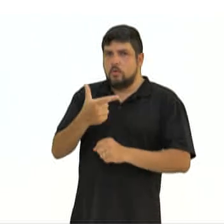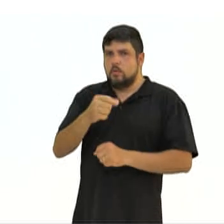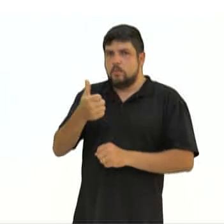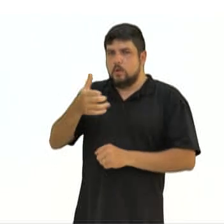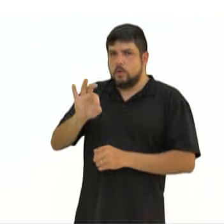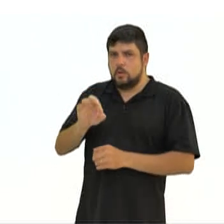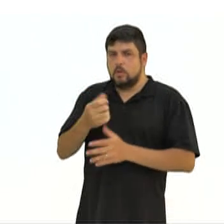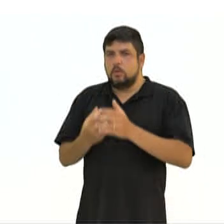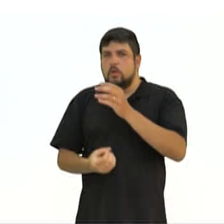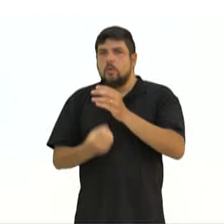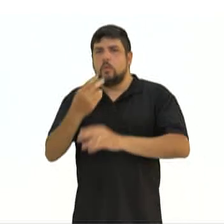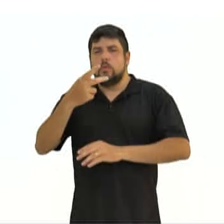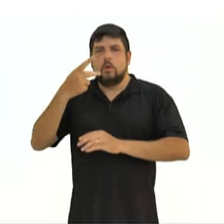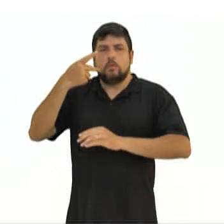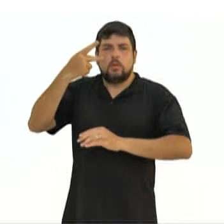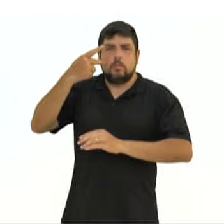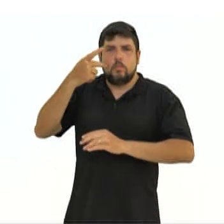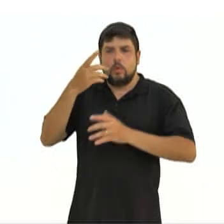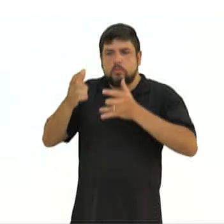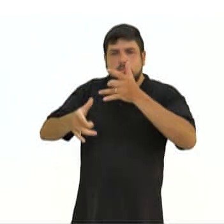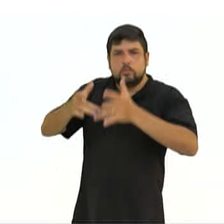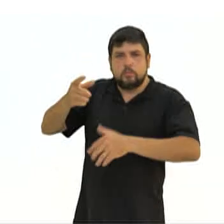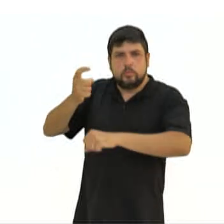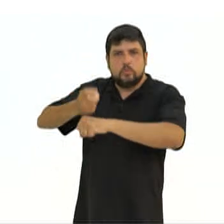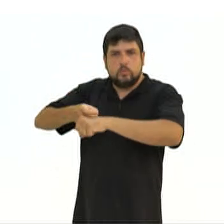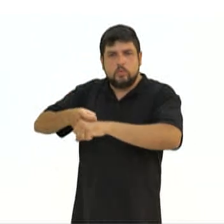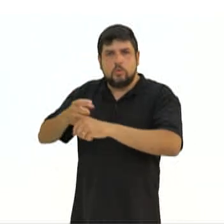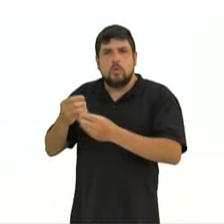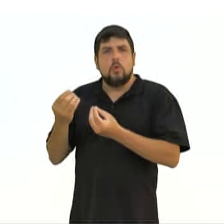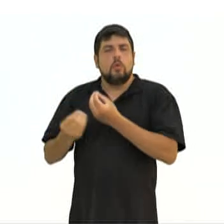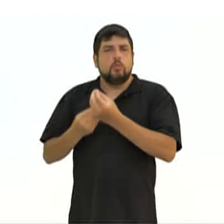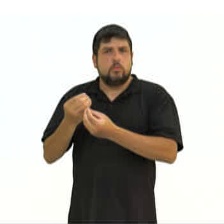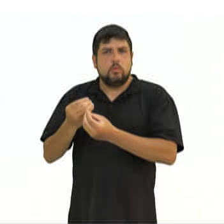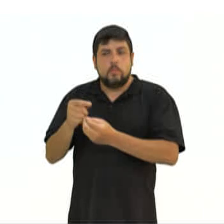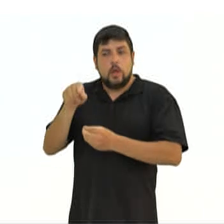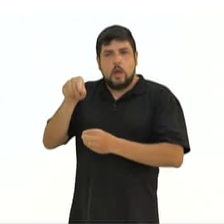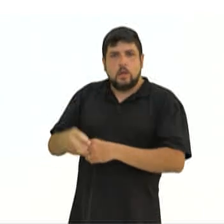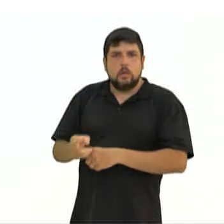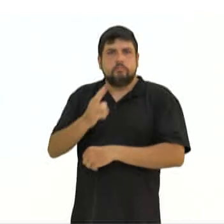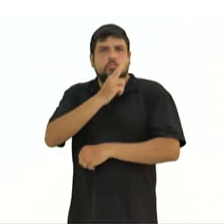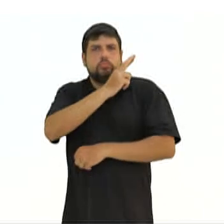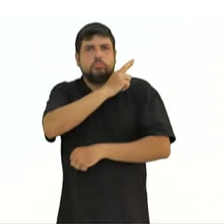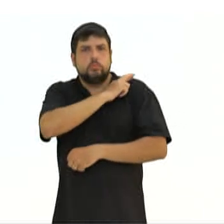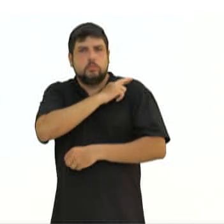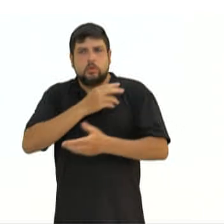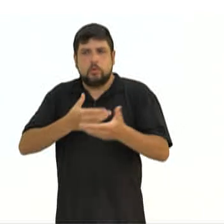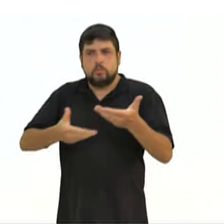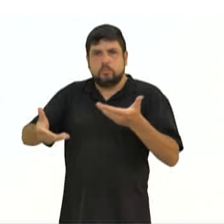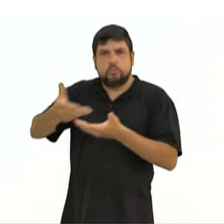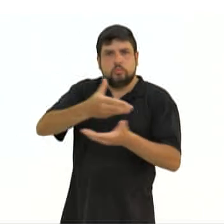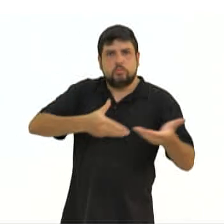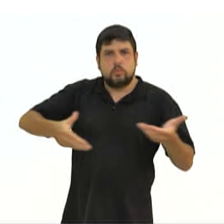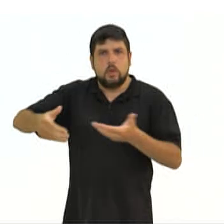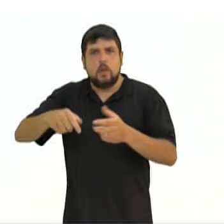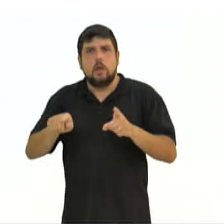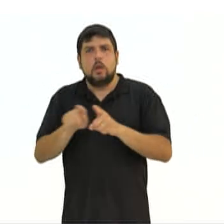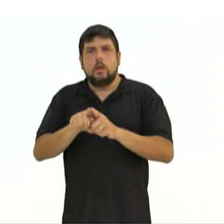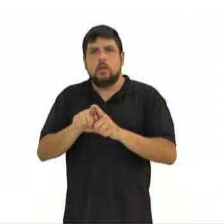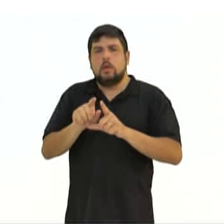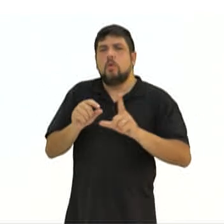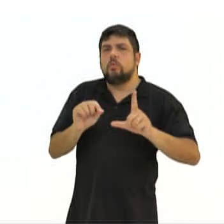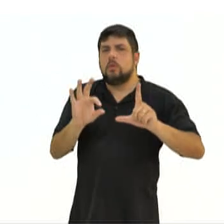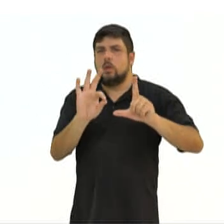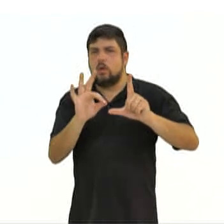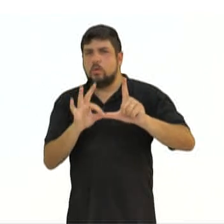a Política Nacional de Resíduos Sólidos no Brasil com a previsão da responsabilidade compartilhada e o conceito de logística